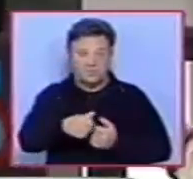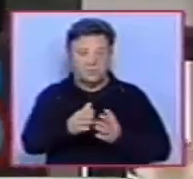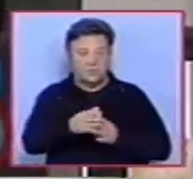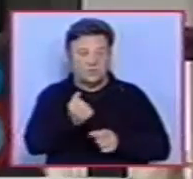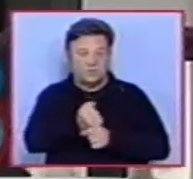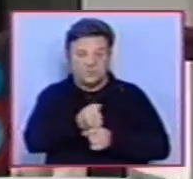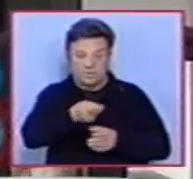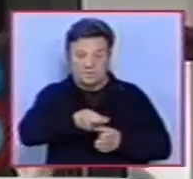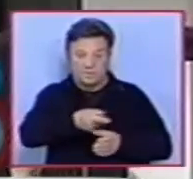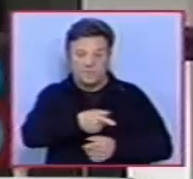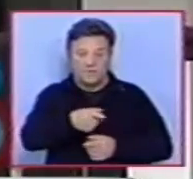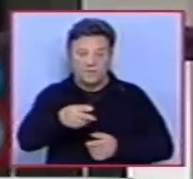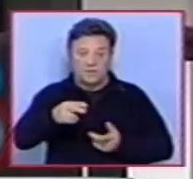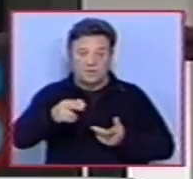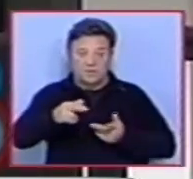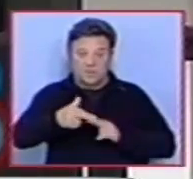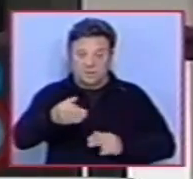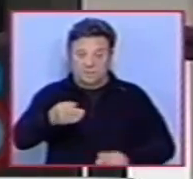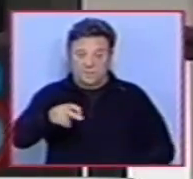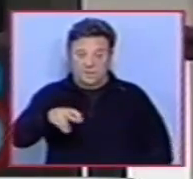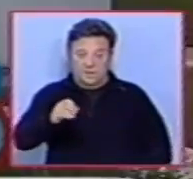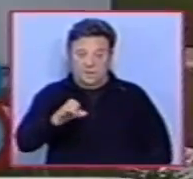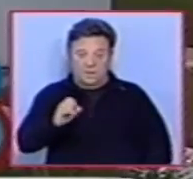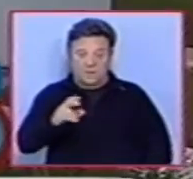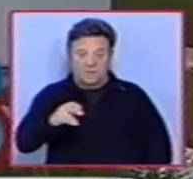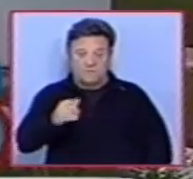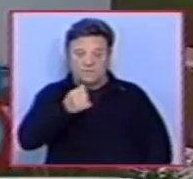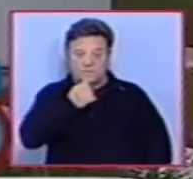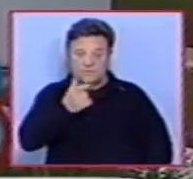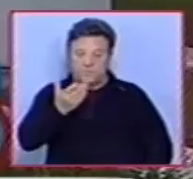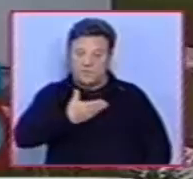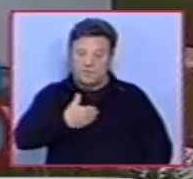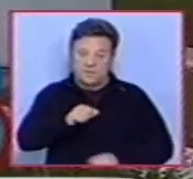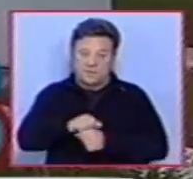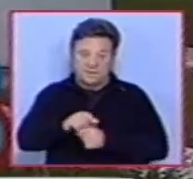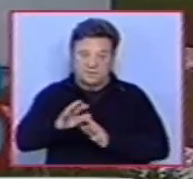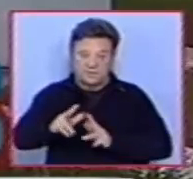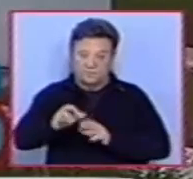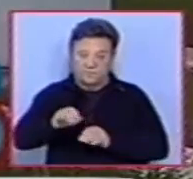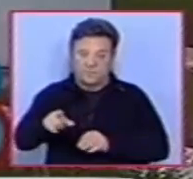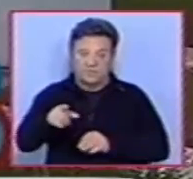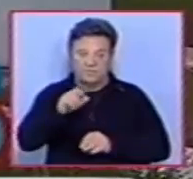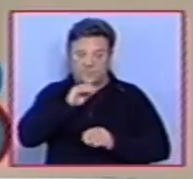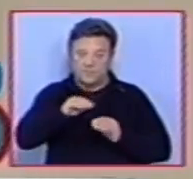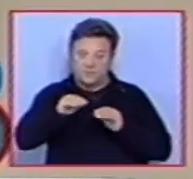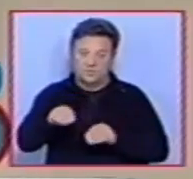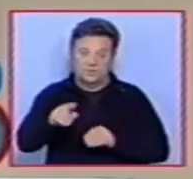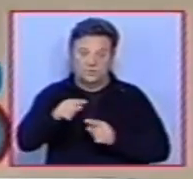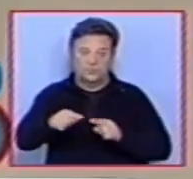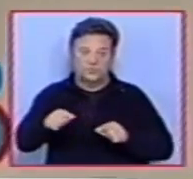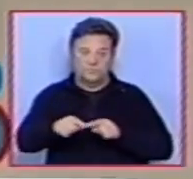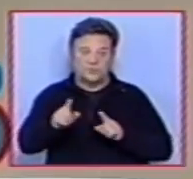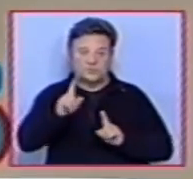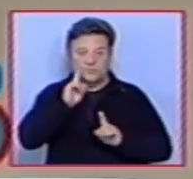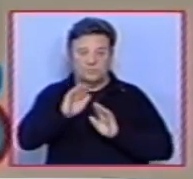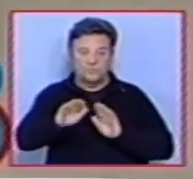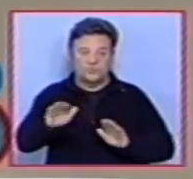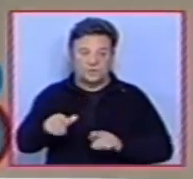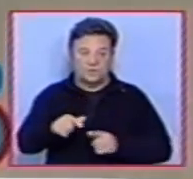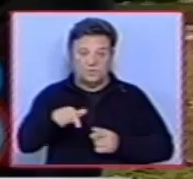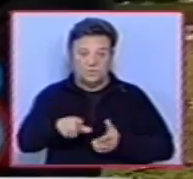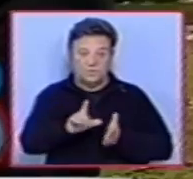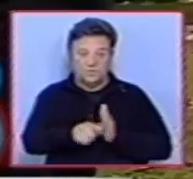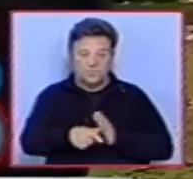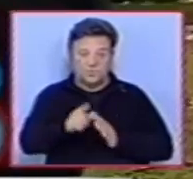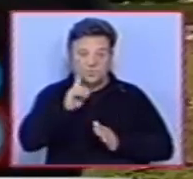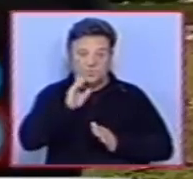moleiros, o município de Penacova decidiu reabilitar uma antiga casa para nela instalar um espaço museológico. Este projeto,